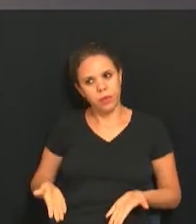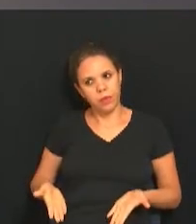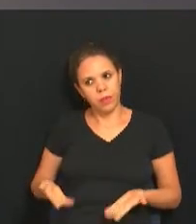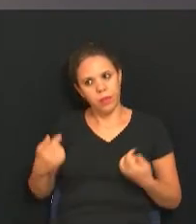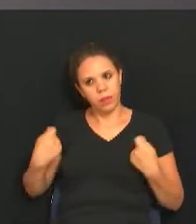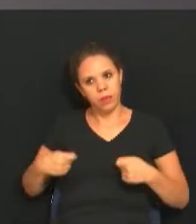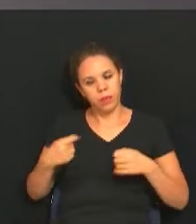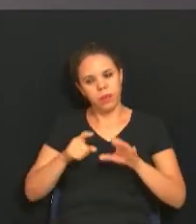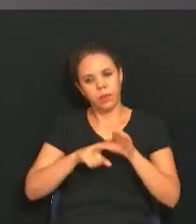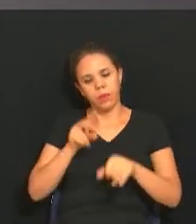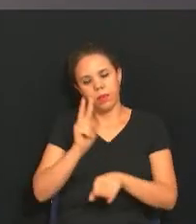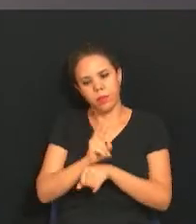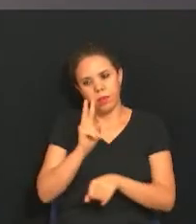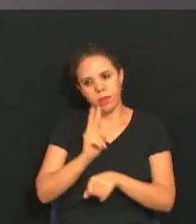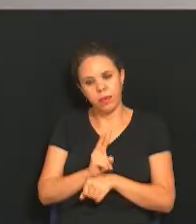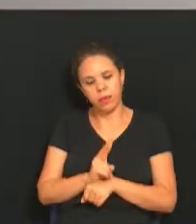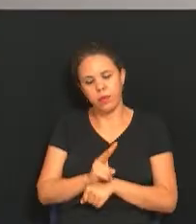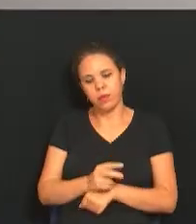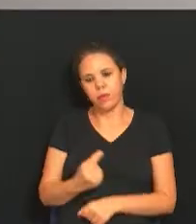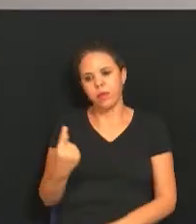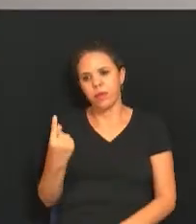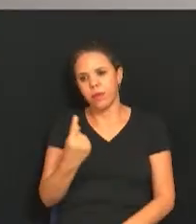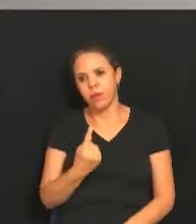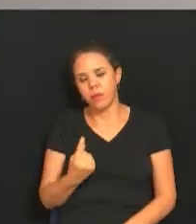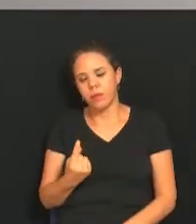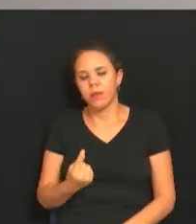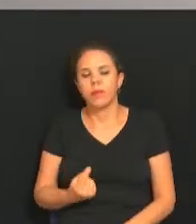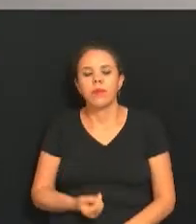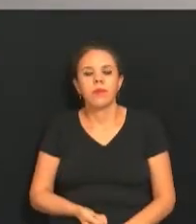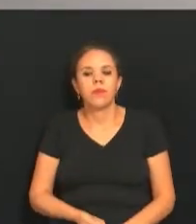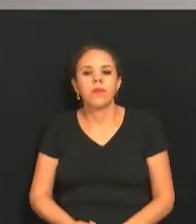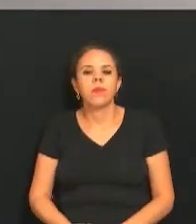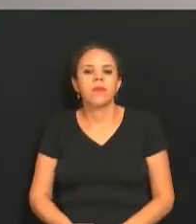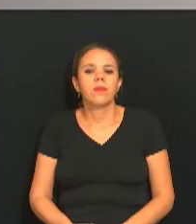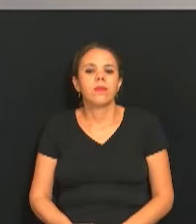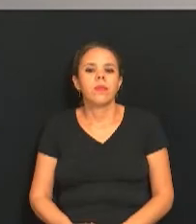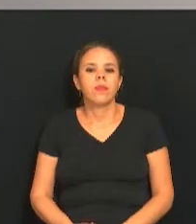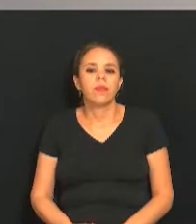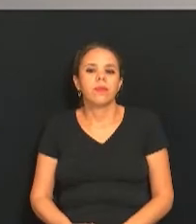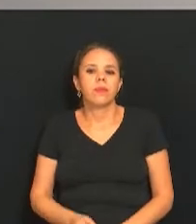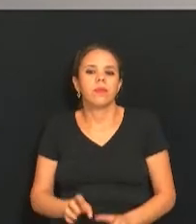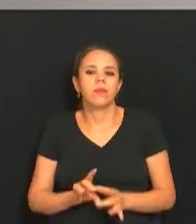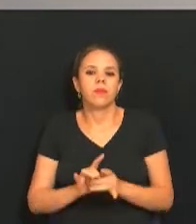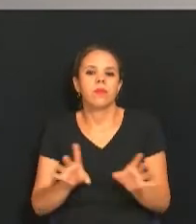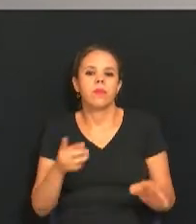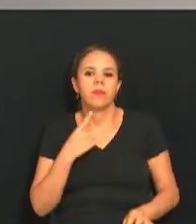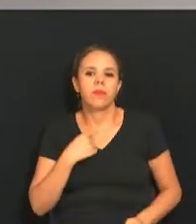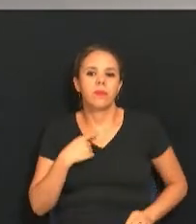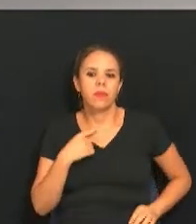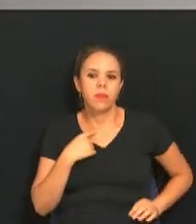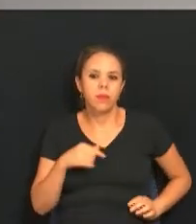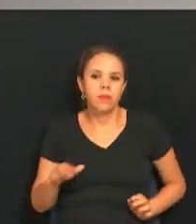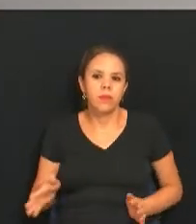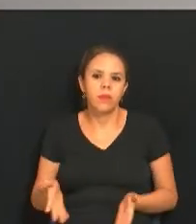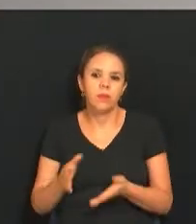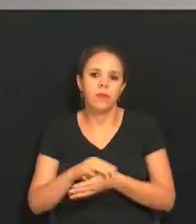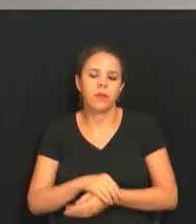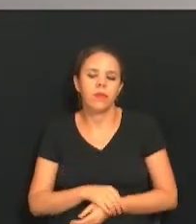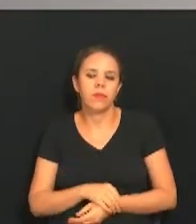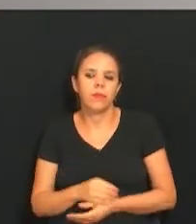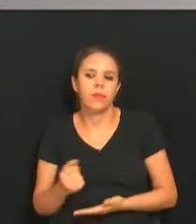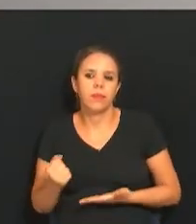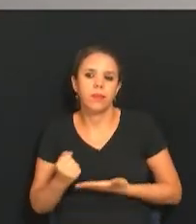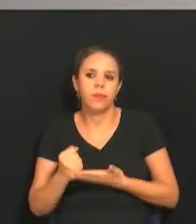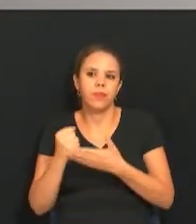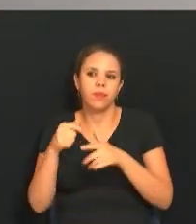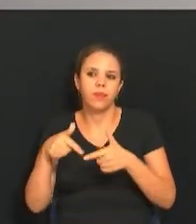precisamos cuidar, cada um de nós. Nós estamos com muita disposição para auxiliar nos